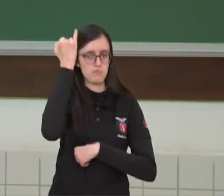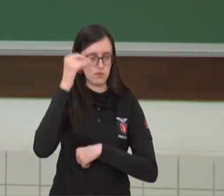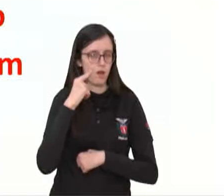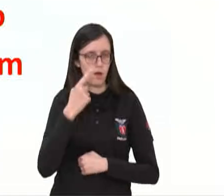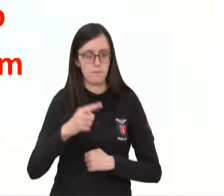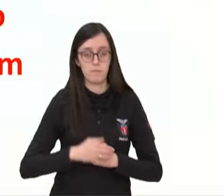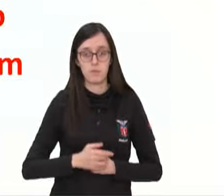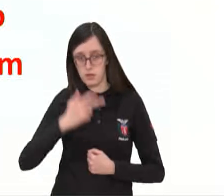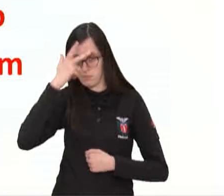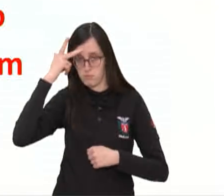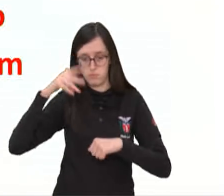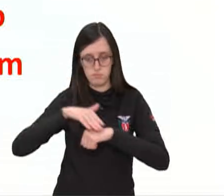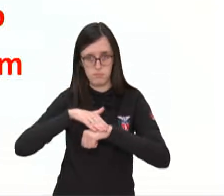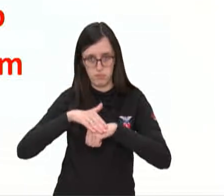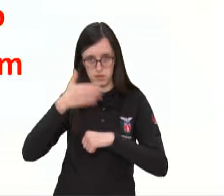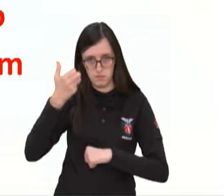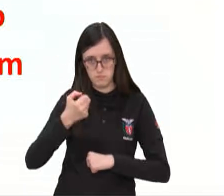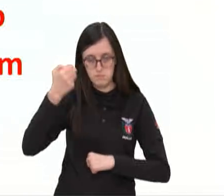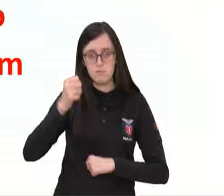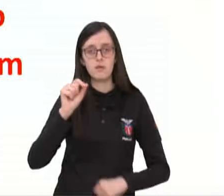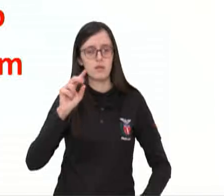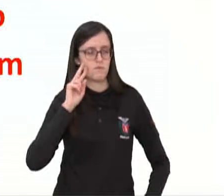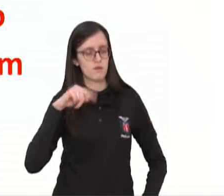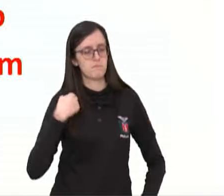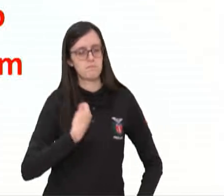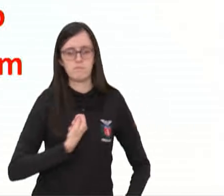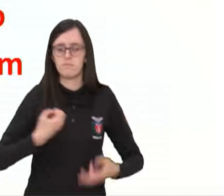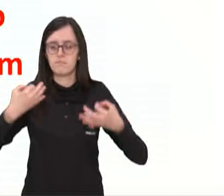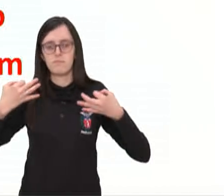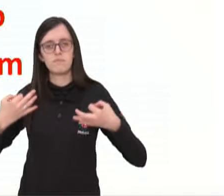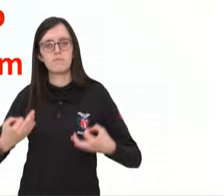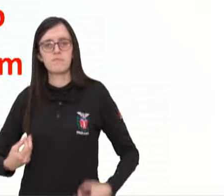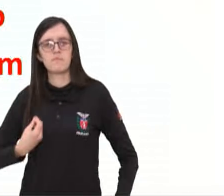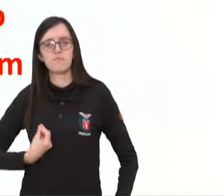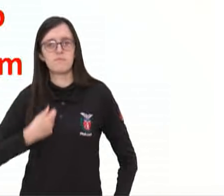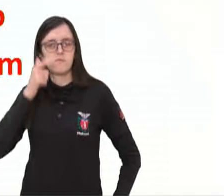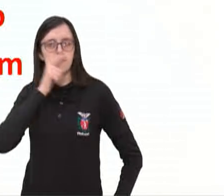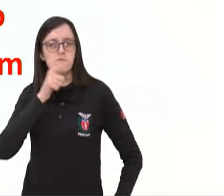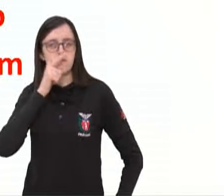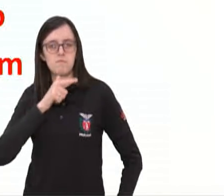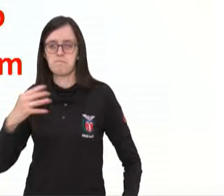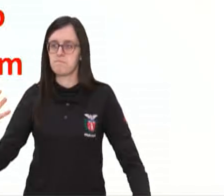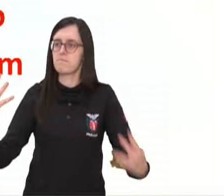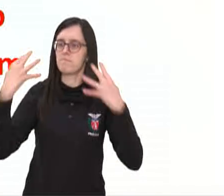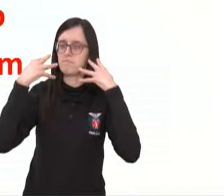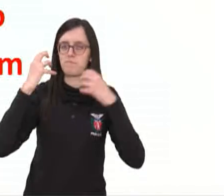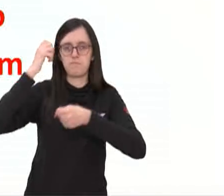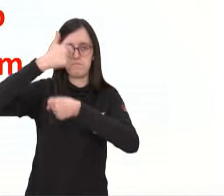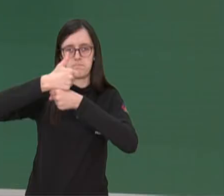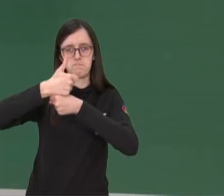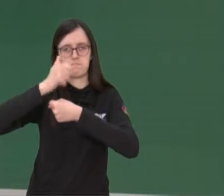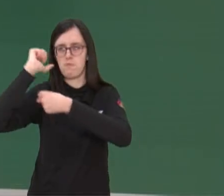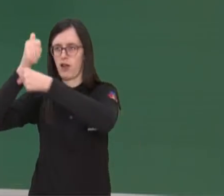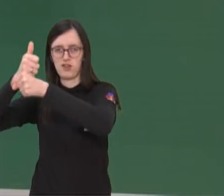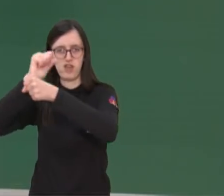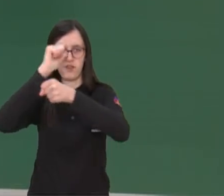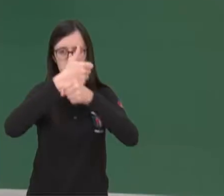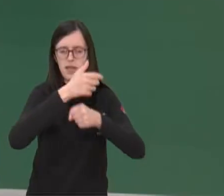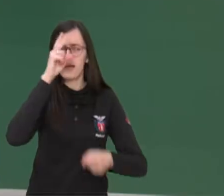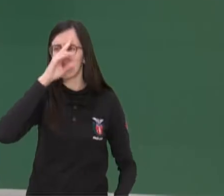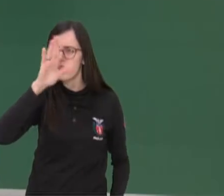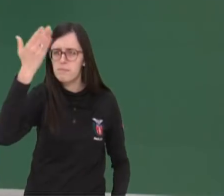Os brancos eram vistos como sendo civilizados e dignos de atenção das autoridades. Lembra que